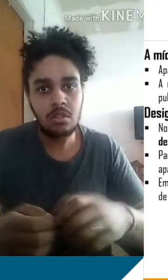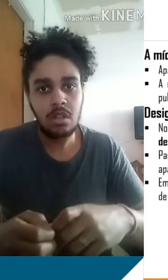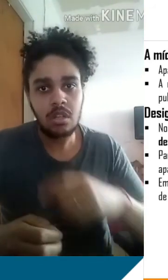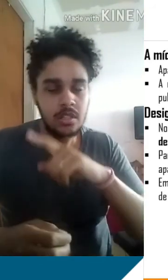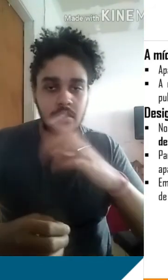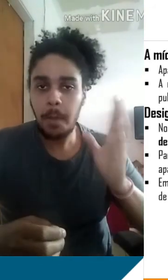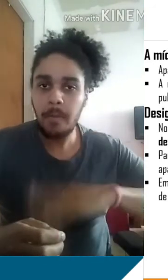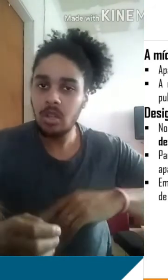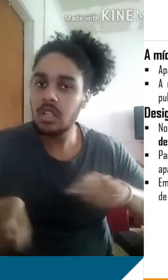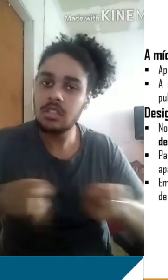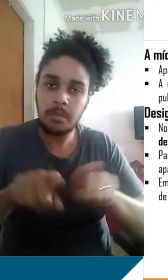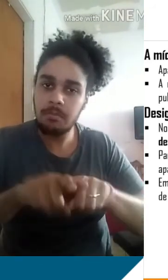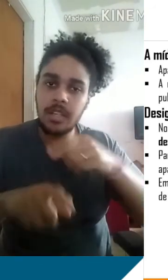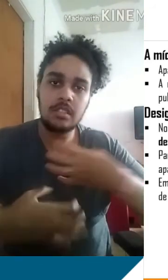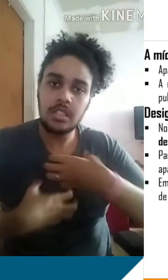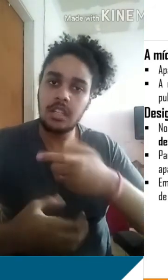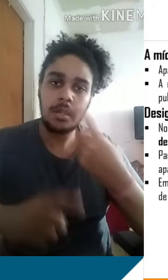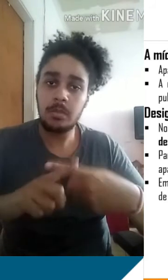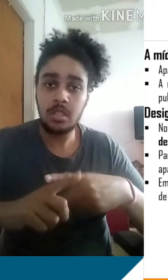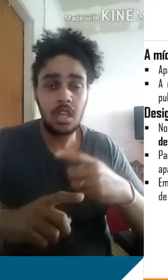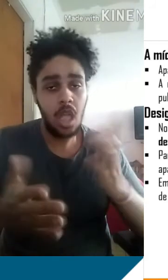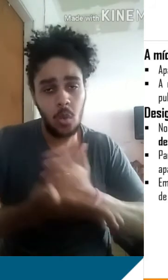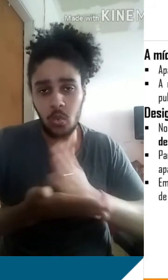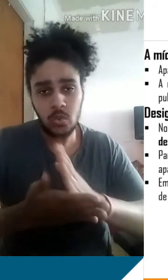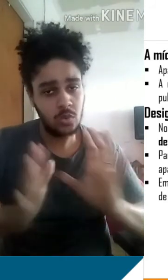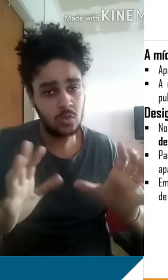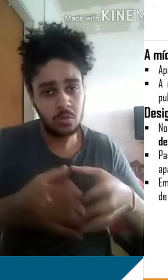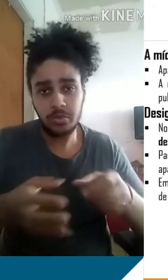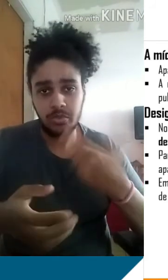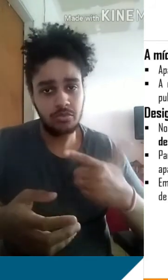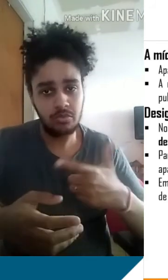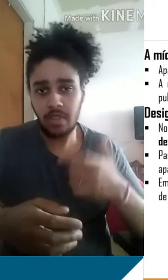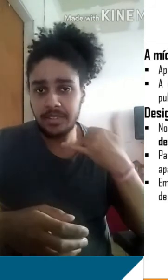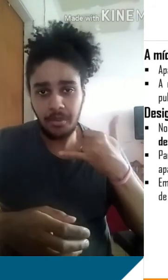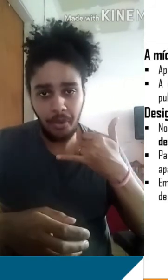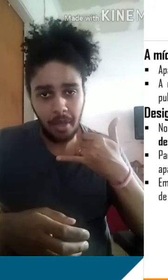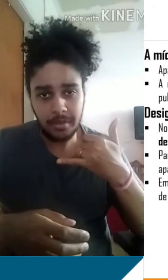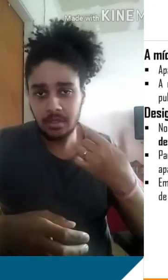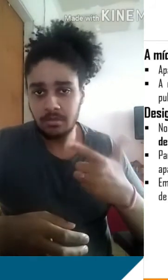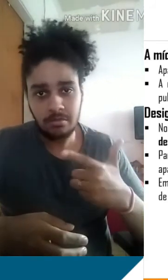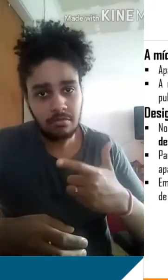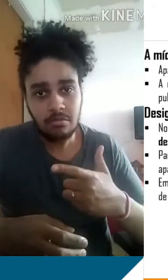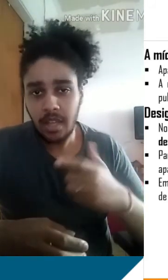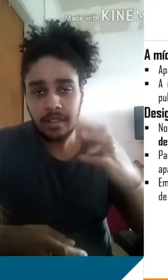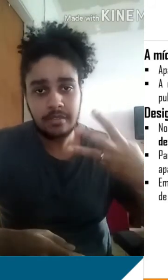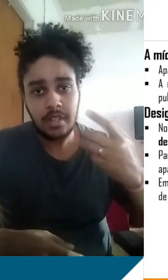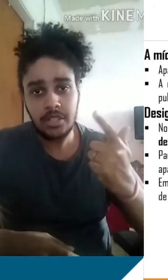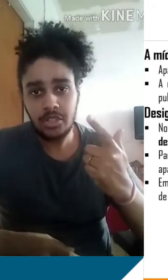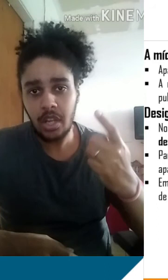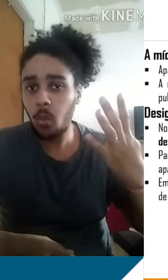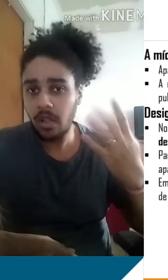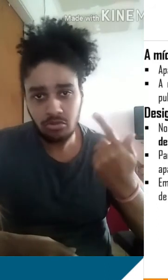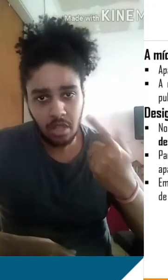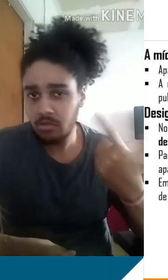pacote de dados, é um lugar que tem dificuldade para acesso de determinado, sei lá, de sinal de celular. Enfim, só para